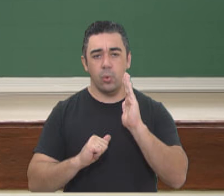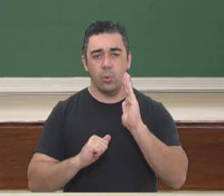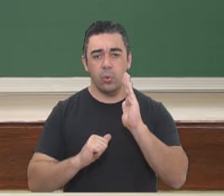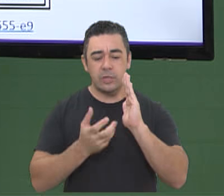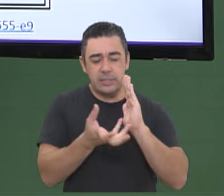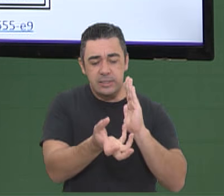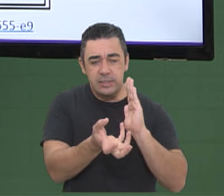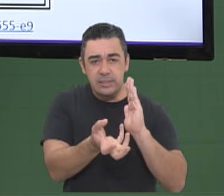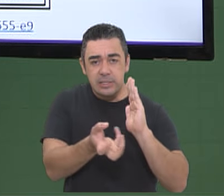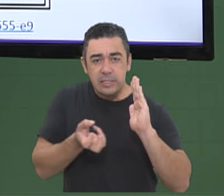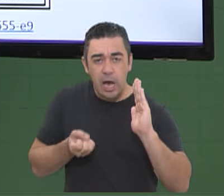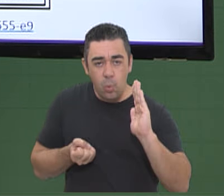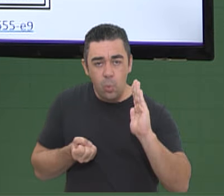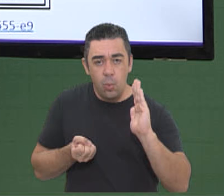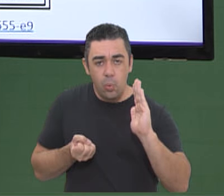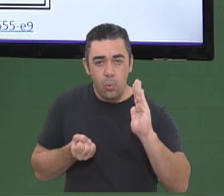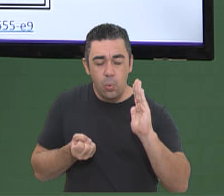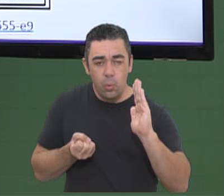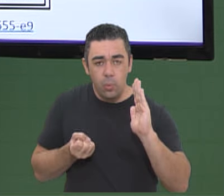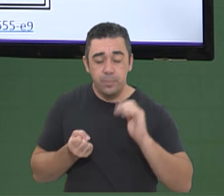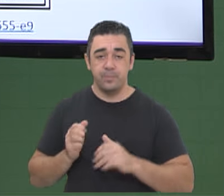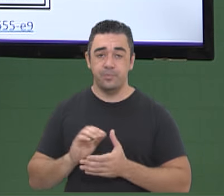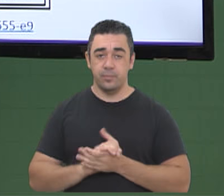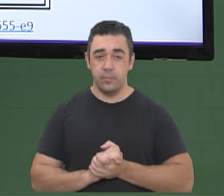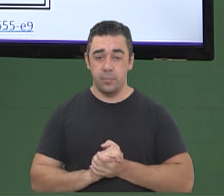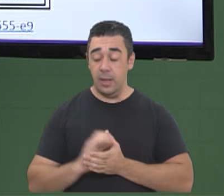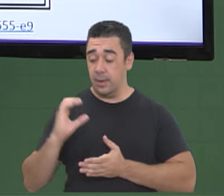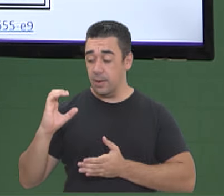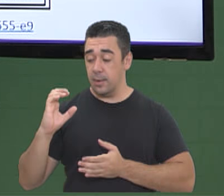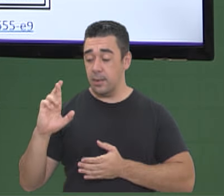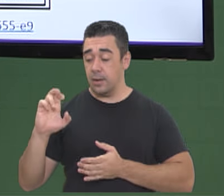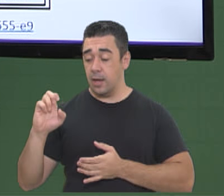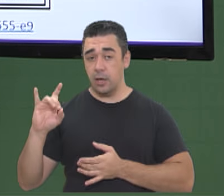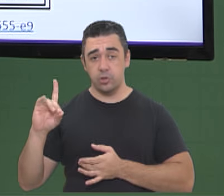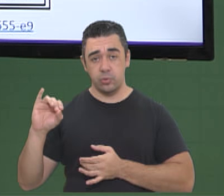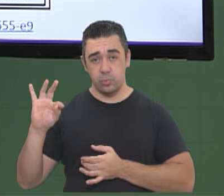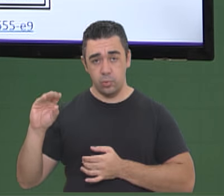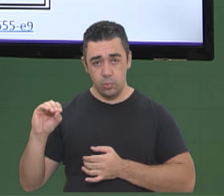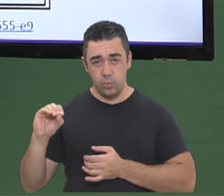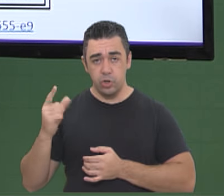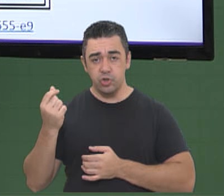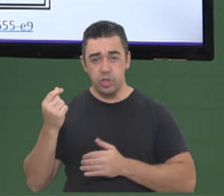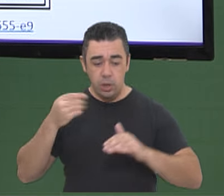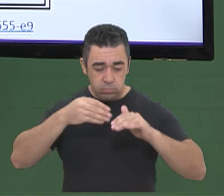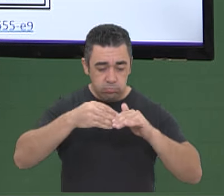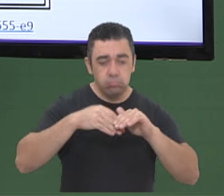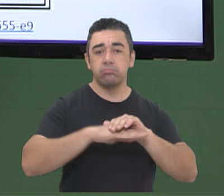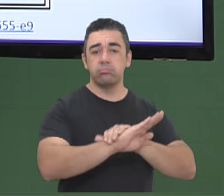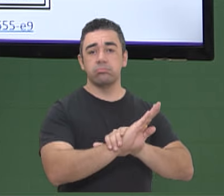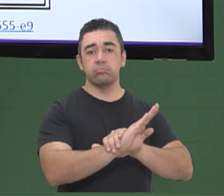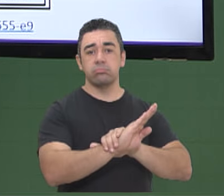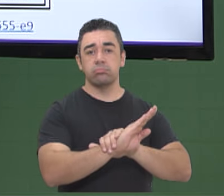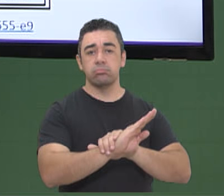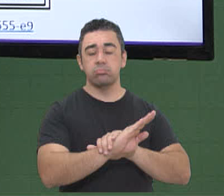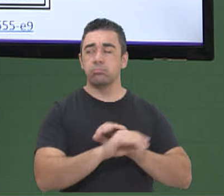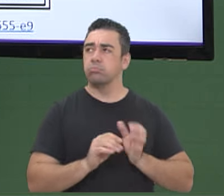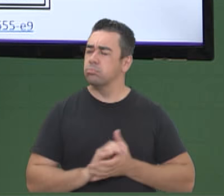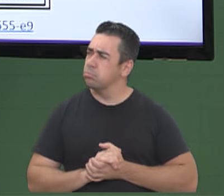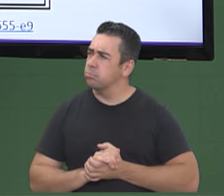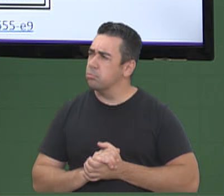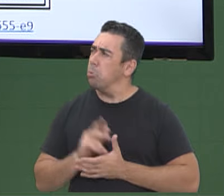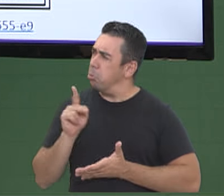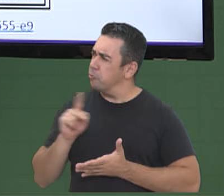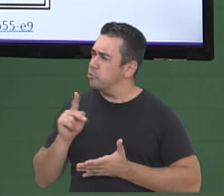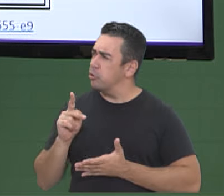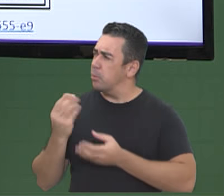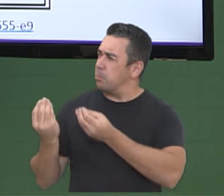E crédito é quando alguém coloca na conta, certo? Ah, professor, então quando eu recebo um dinheiro para eu comprar